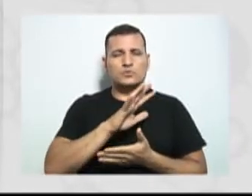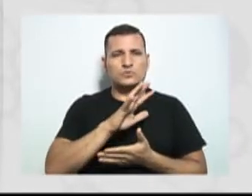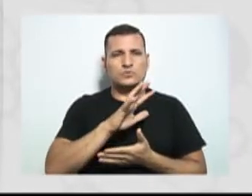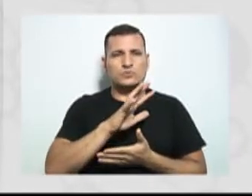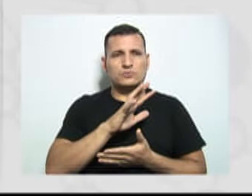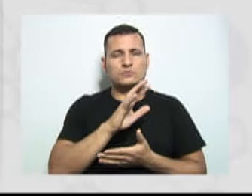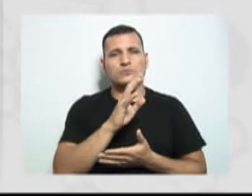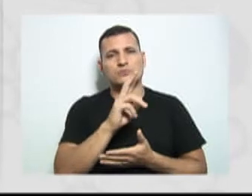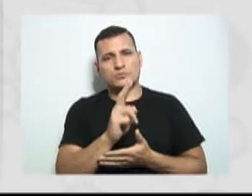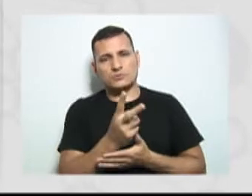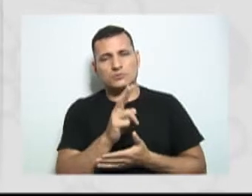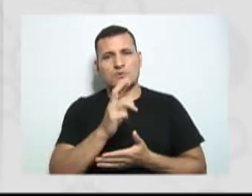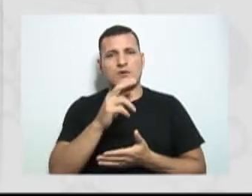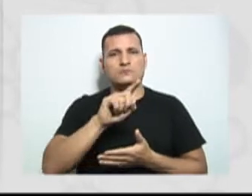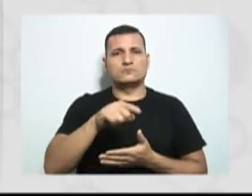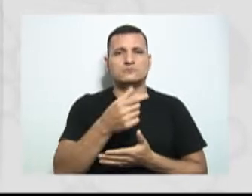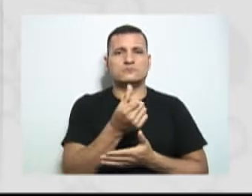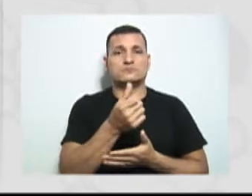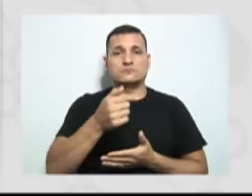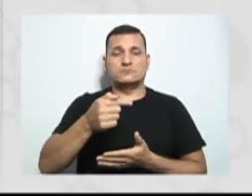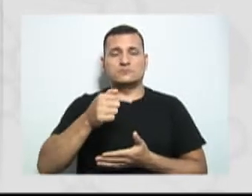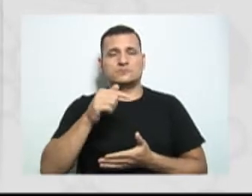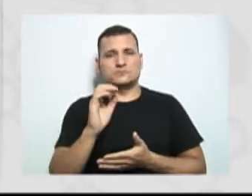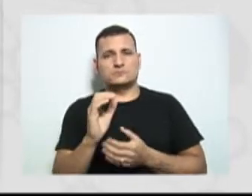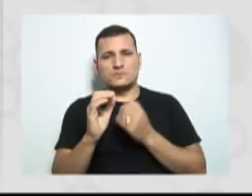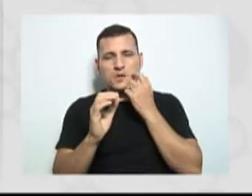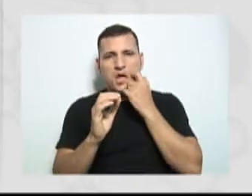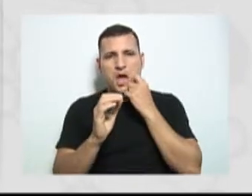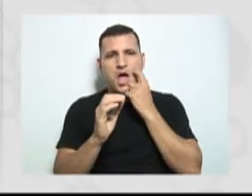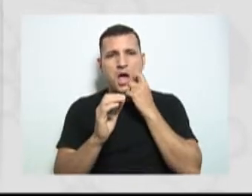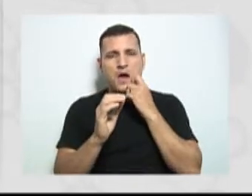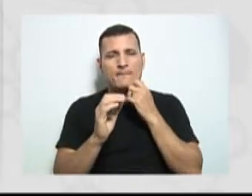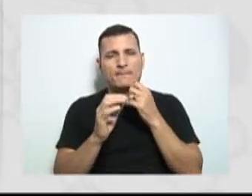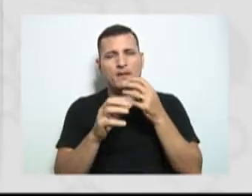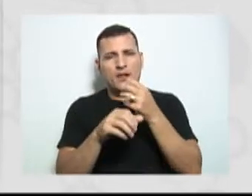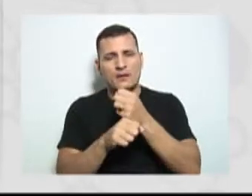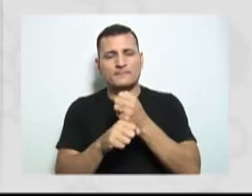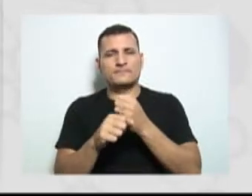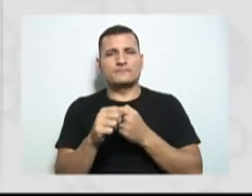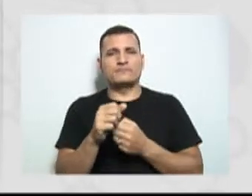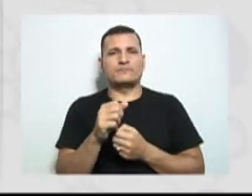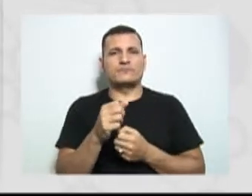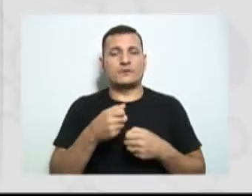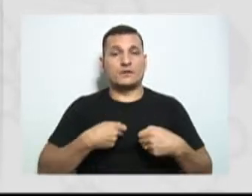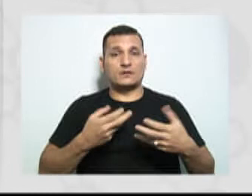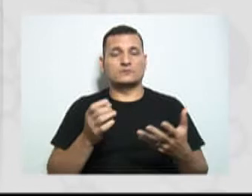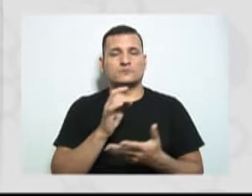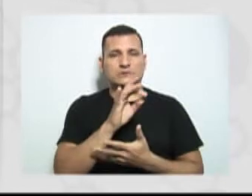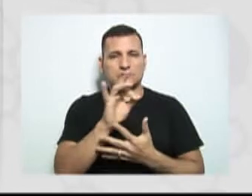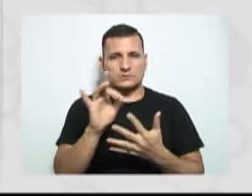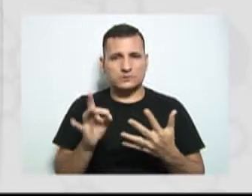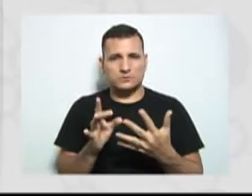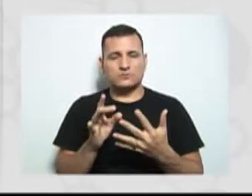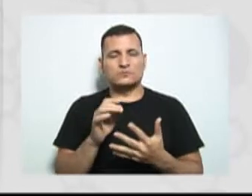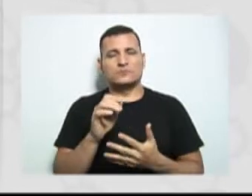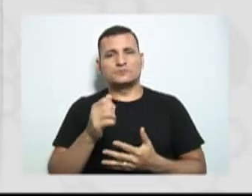R$ 2,67, vai chegar no custo unitário por pudim produzido de R$